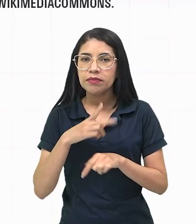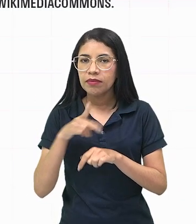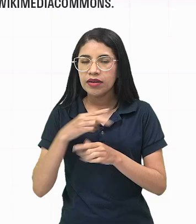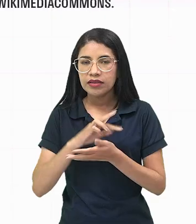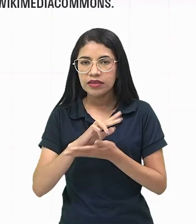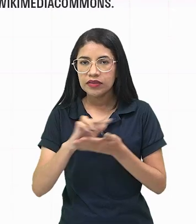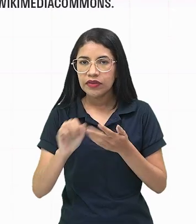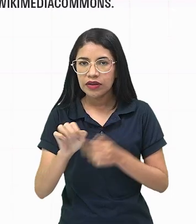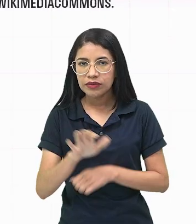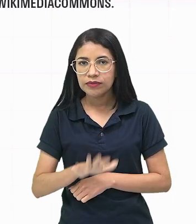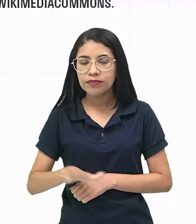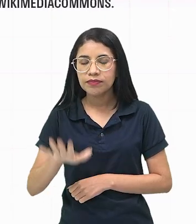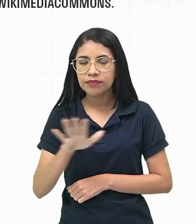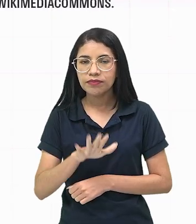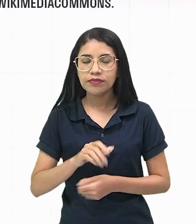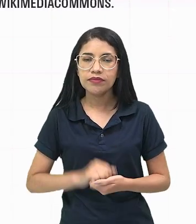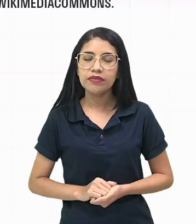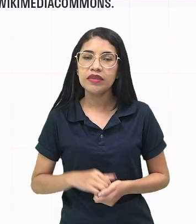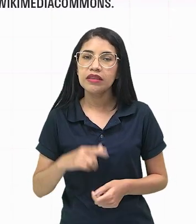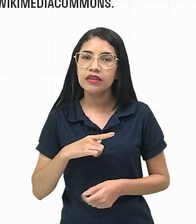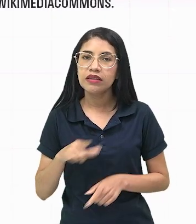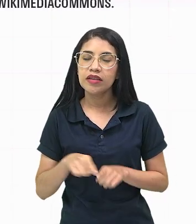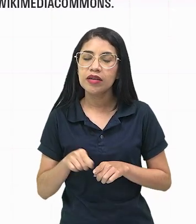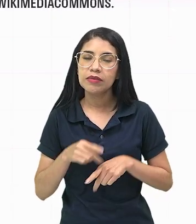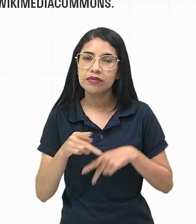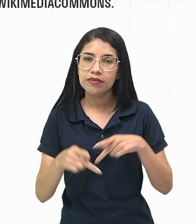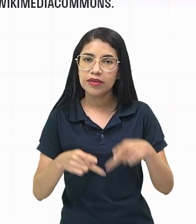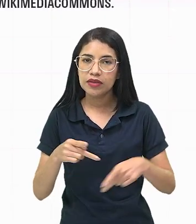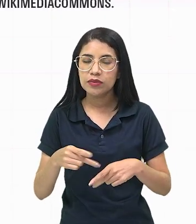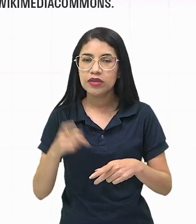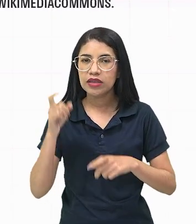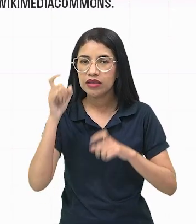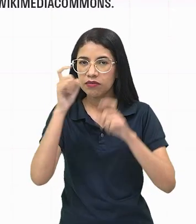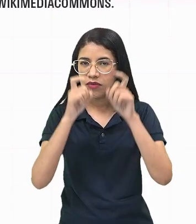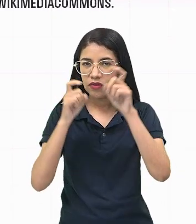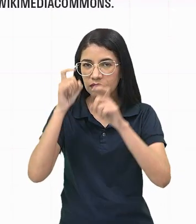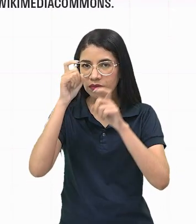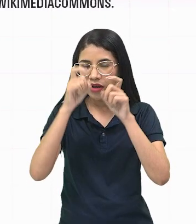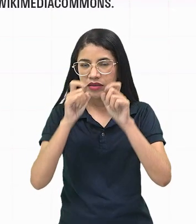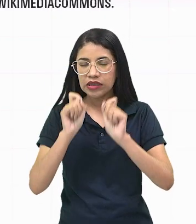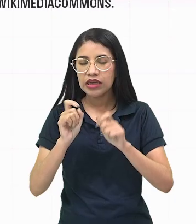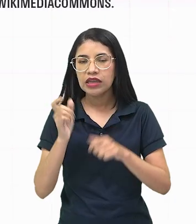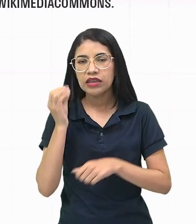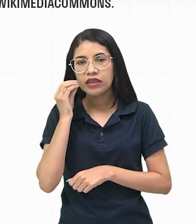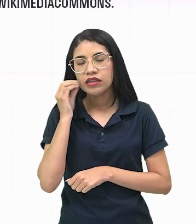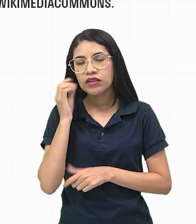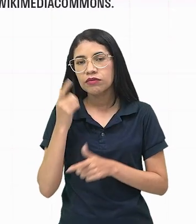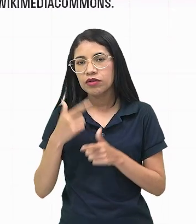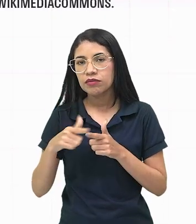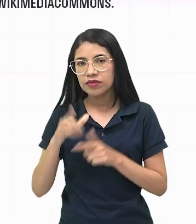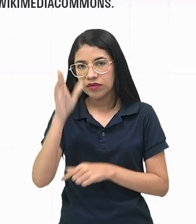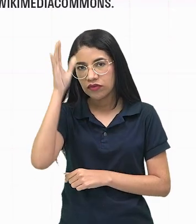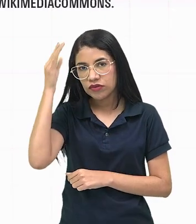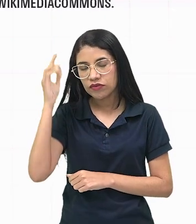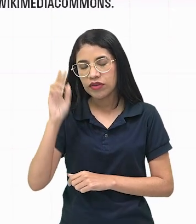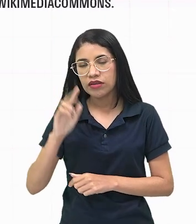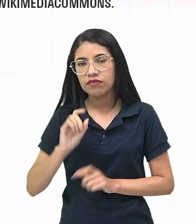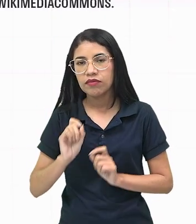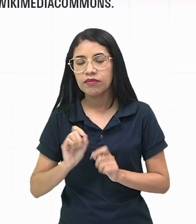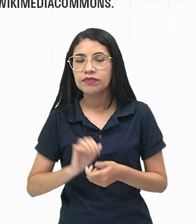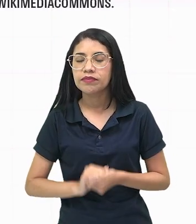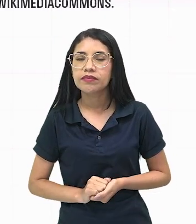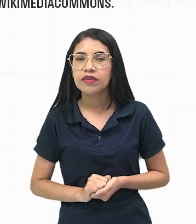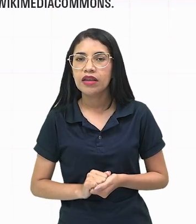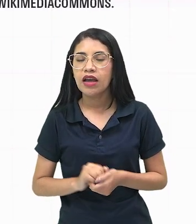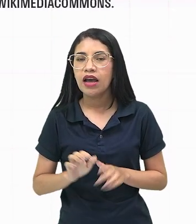né? Nós temos aí uma presença muito forte de pessoas preocupadas em resolver algum problema da humanidade. Geralmente esse